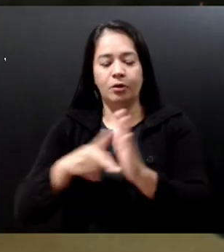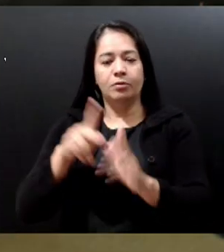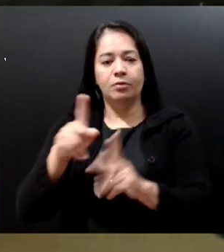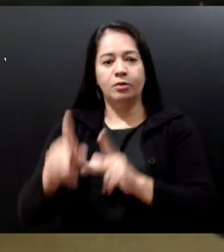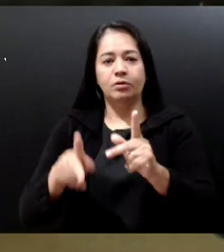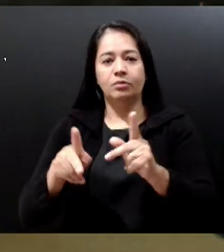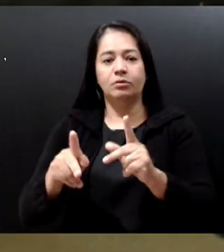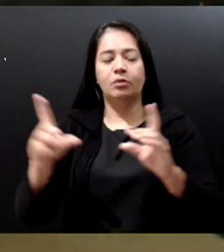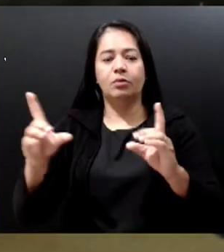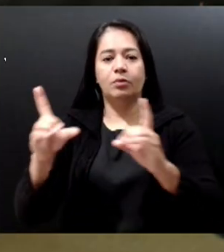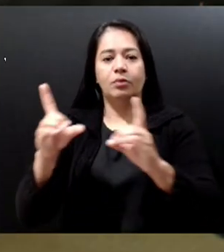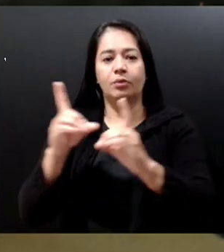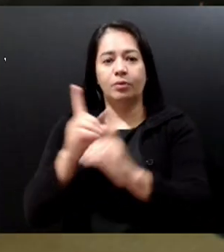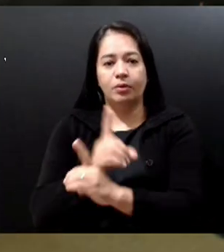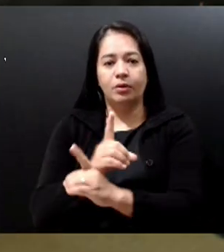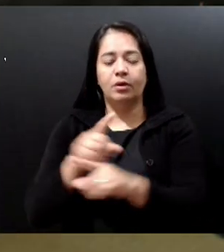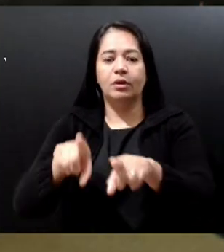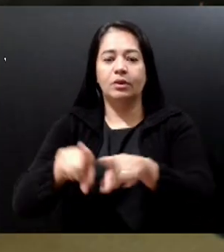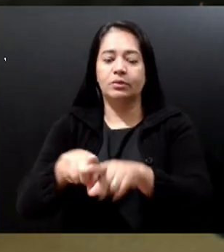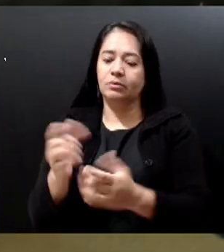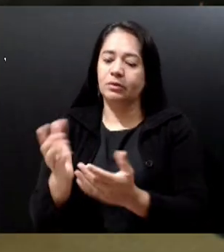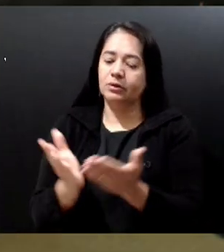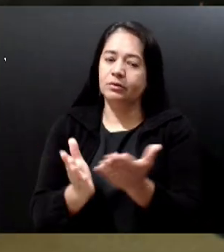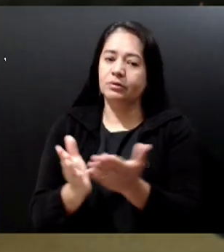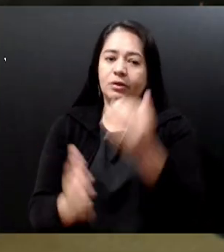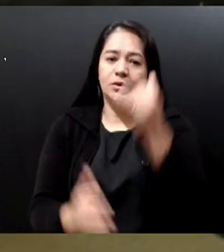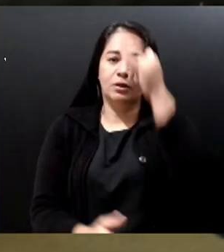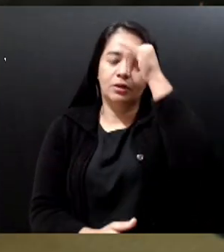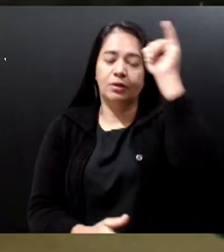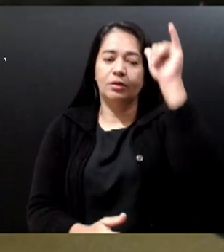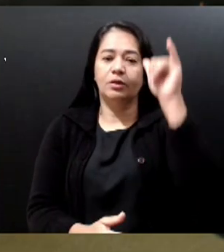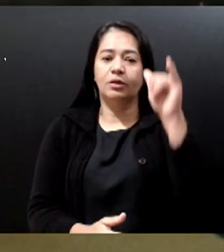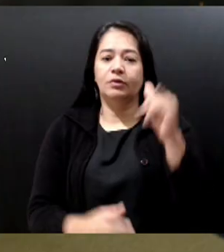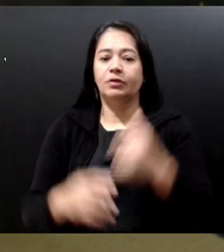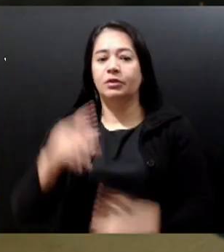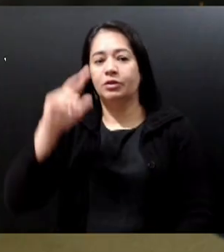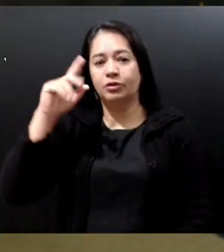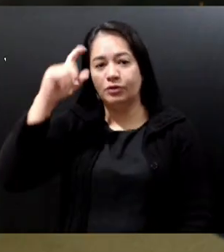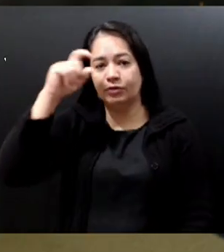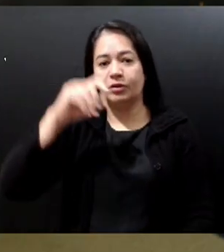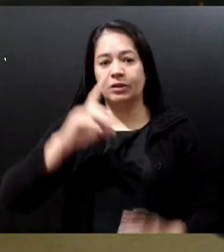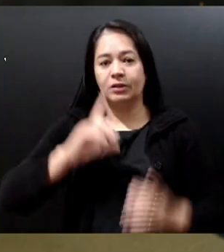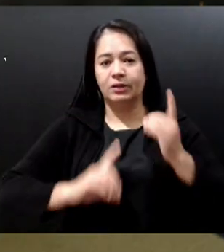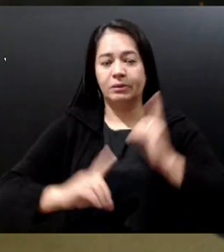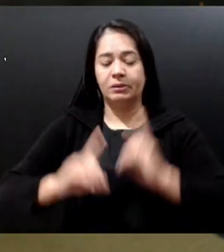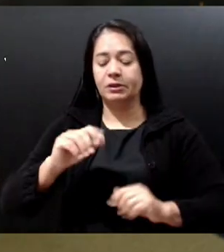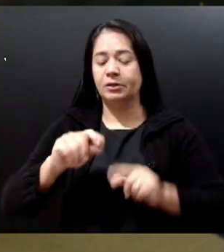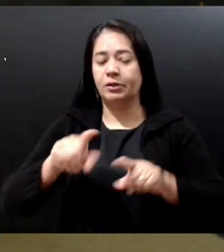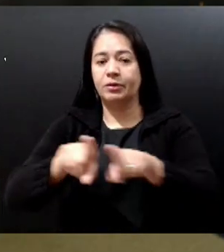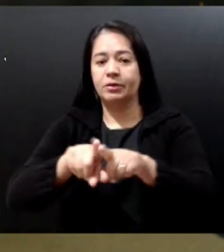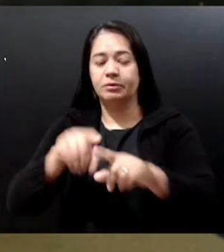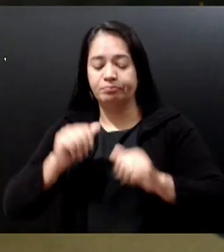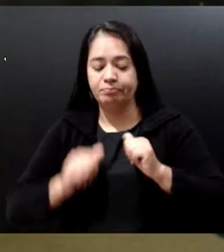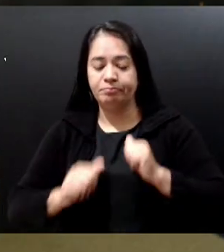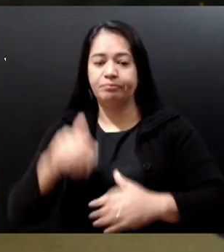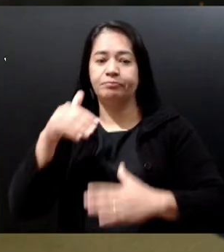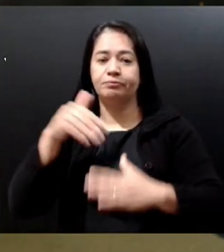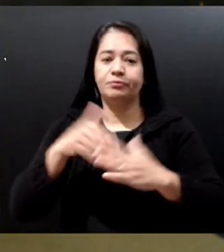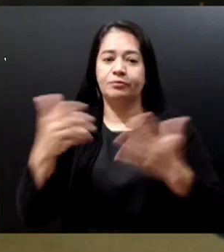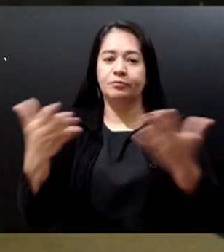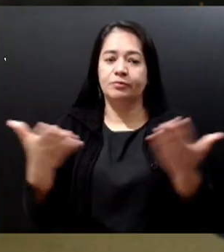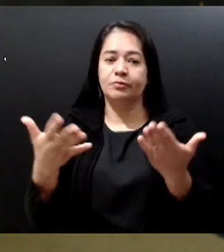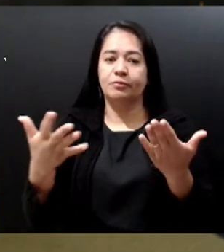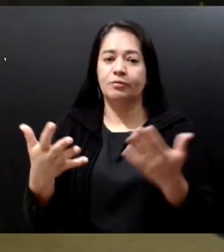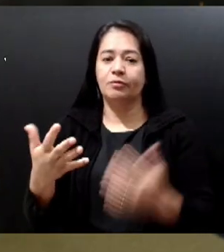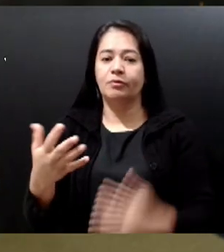e tratamentos, prevenindo complicações como depressão e ansiedade. A votação será hoje na 45ª